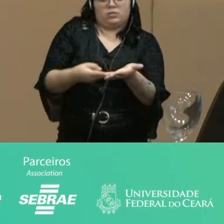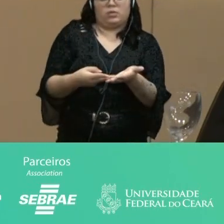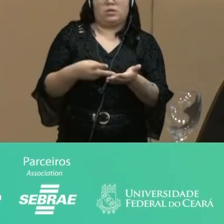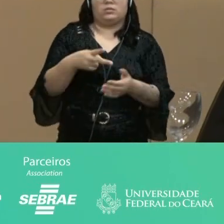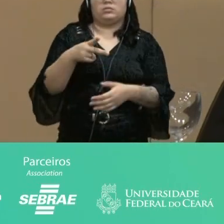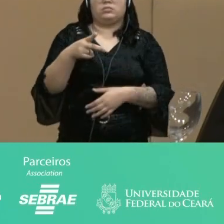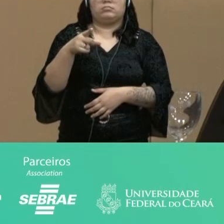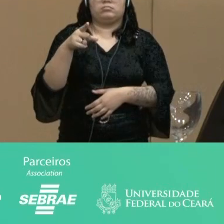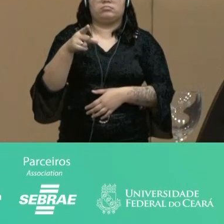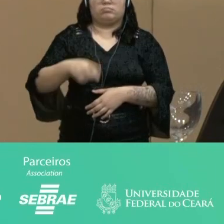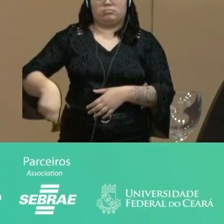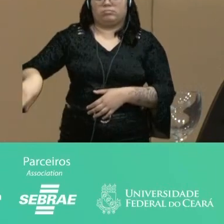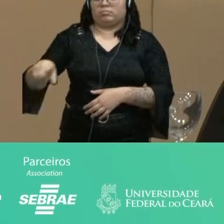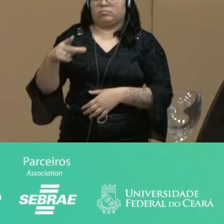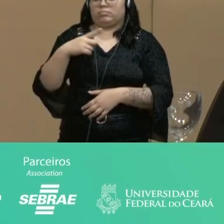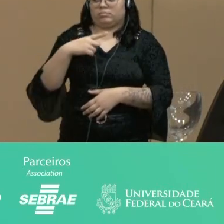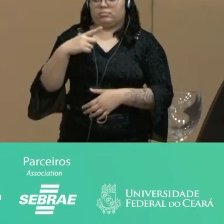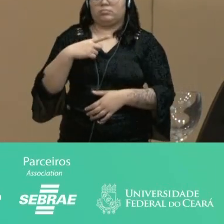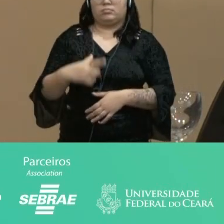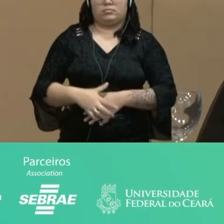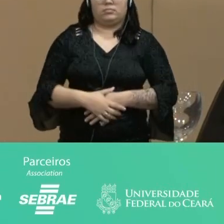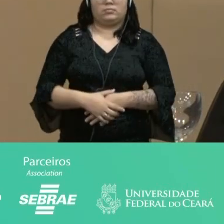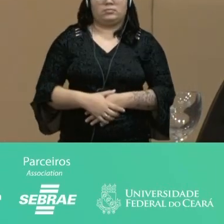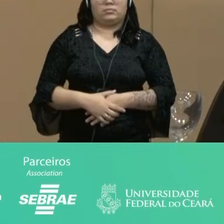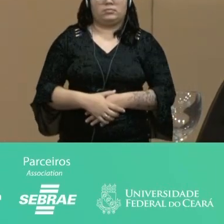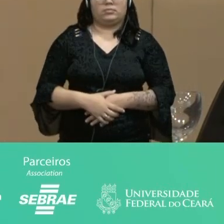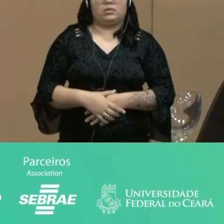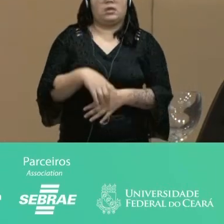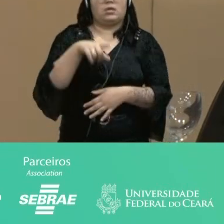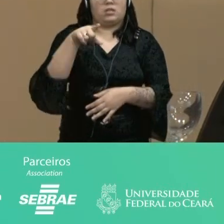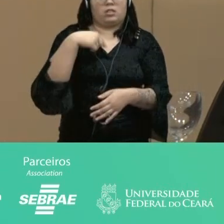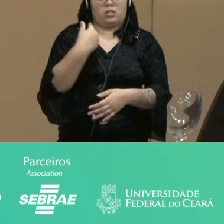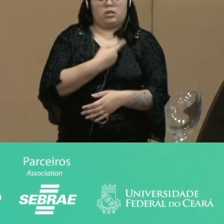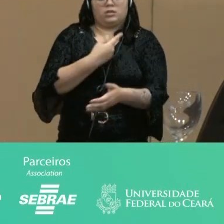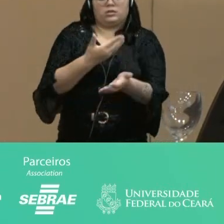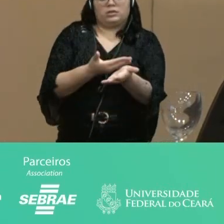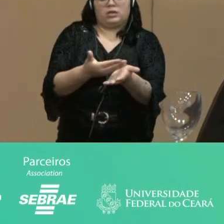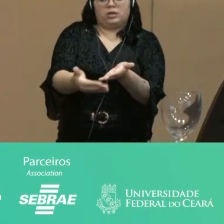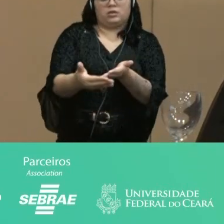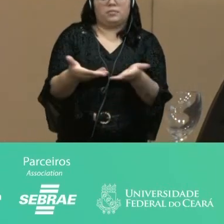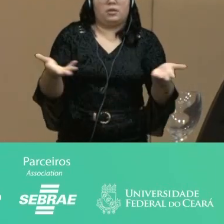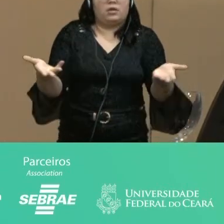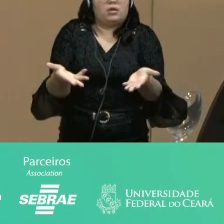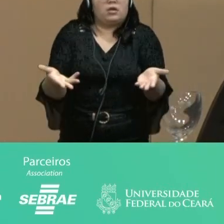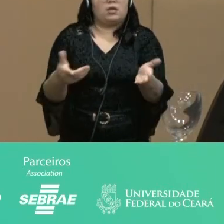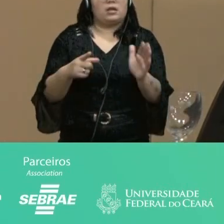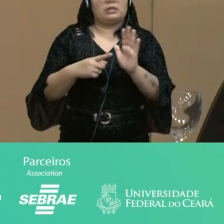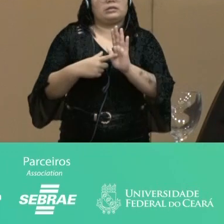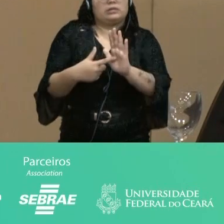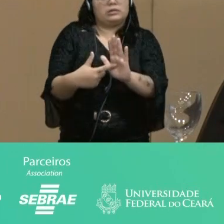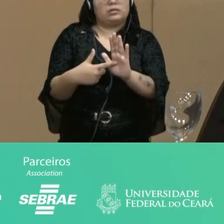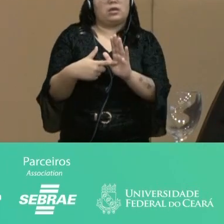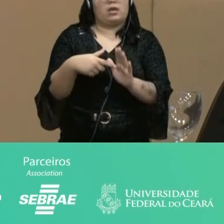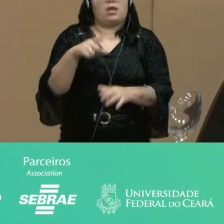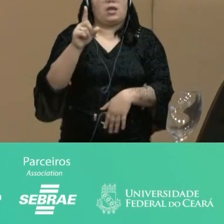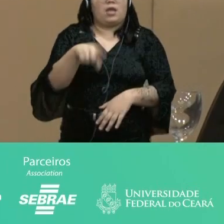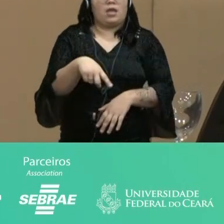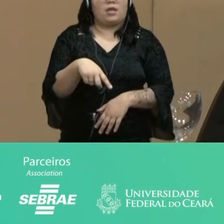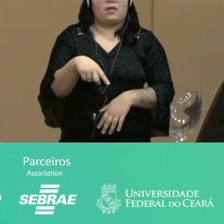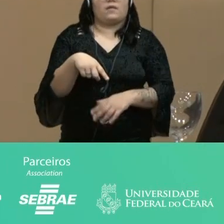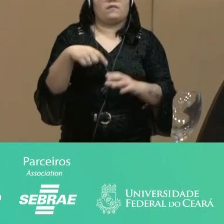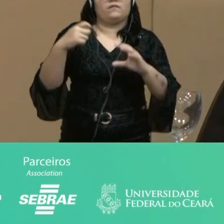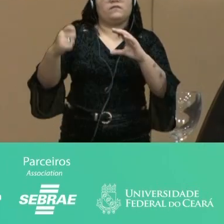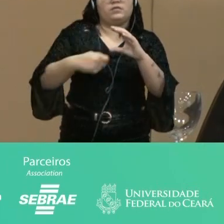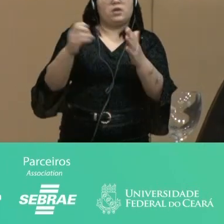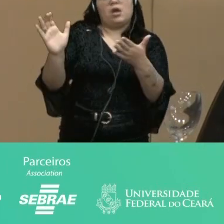bom? Nós iniciaremos essa tarde com a apresentação dos pitches, né? Houveram